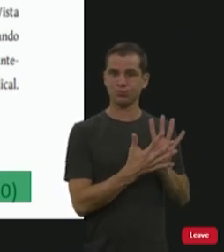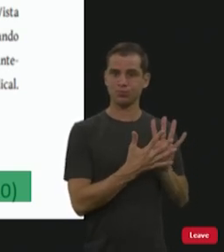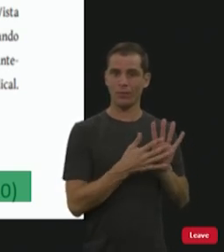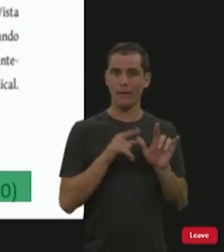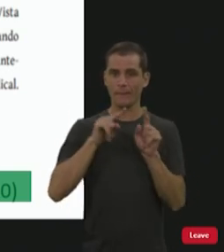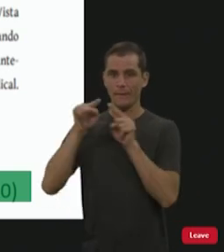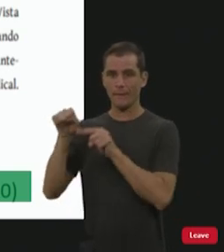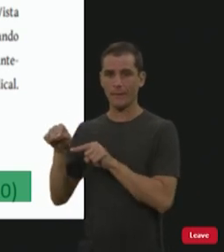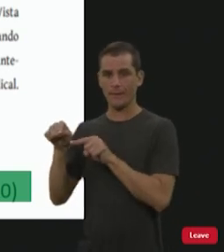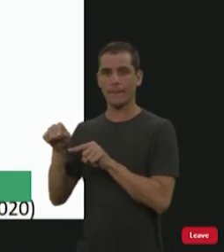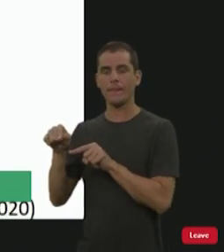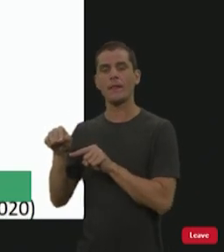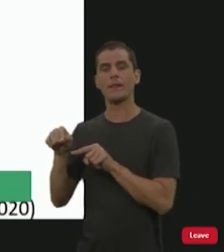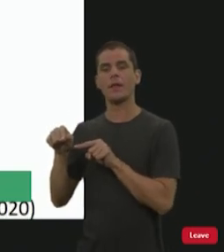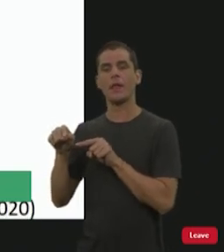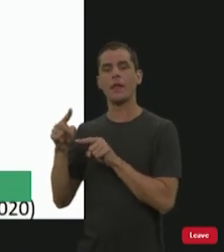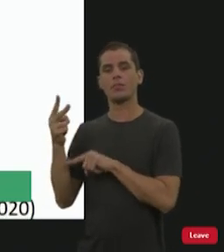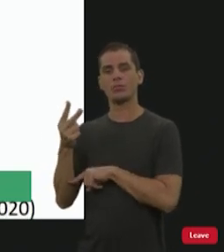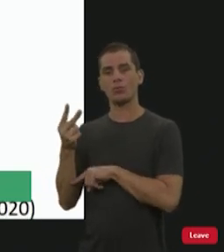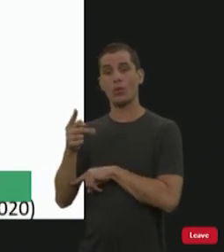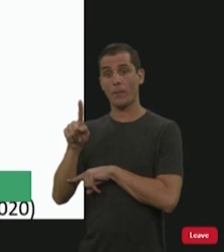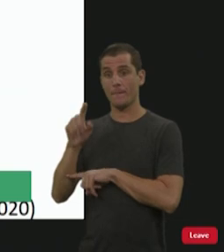adiposo.